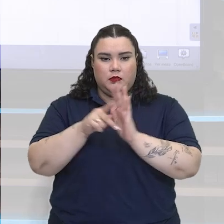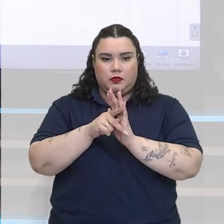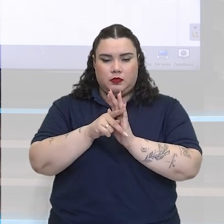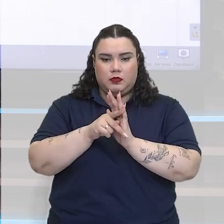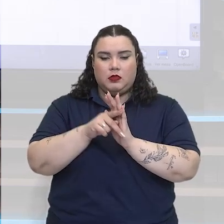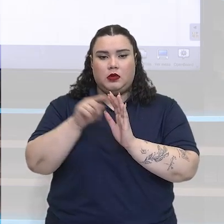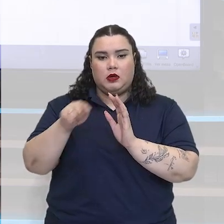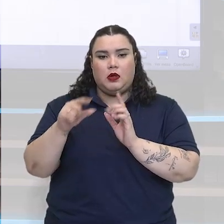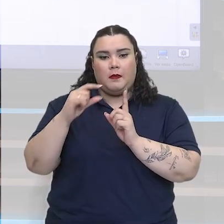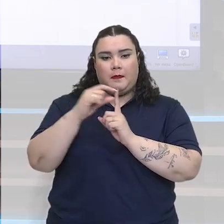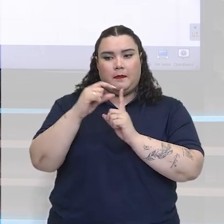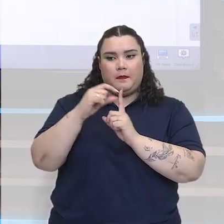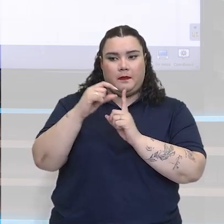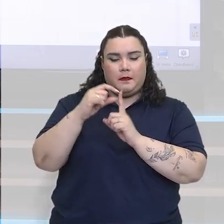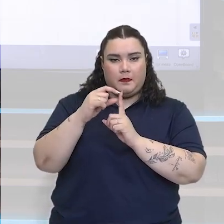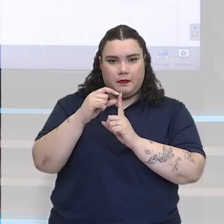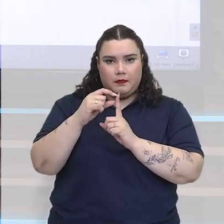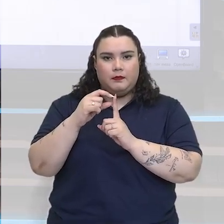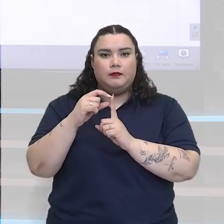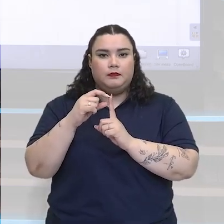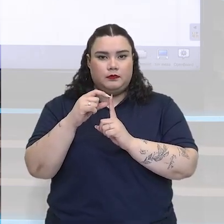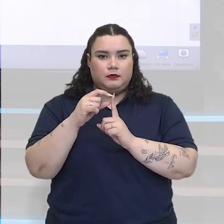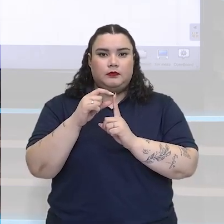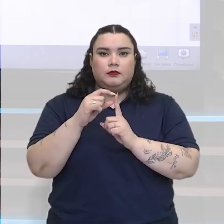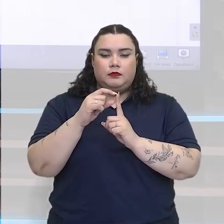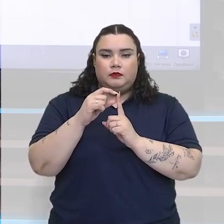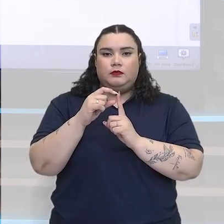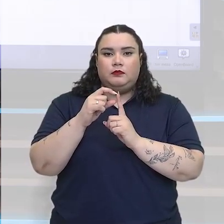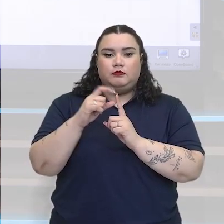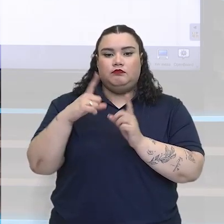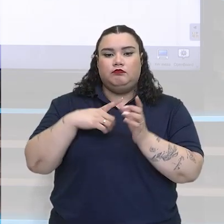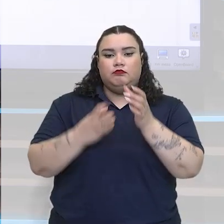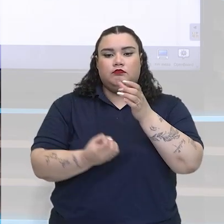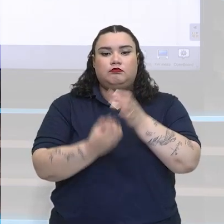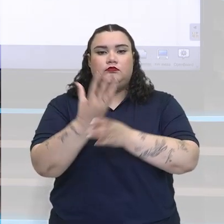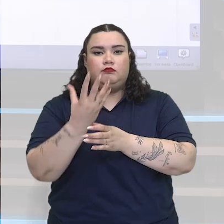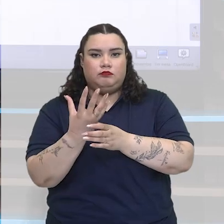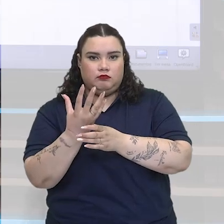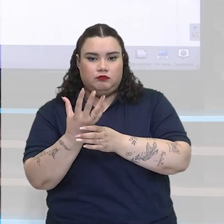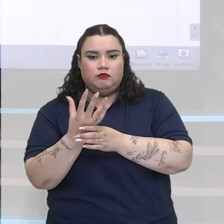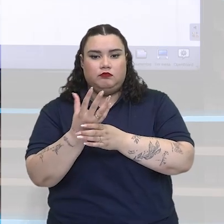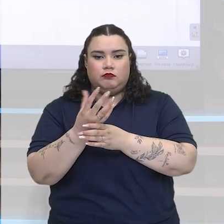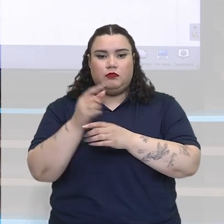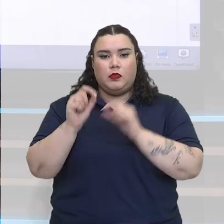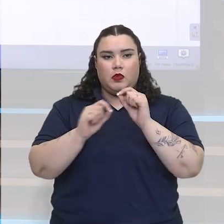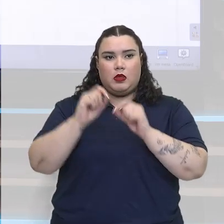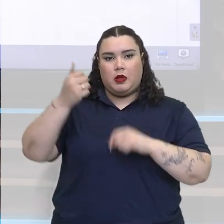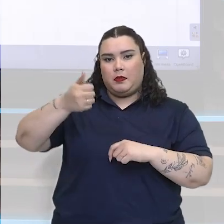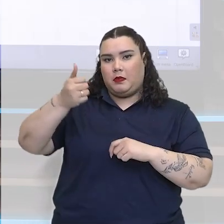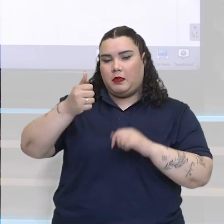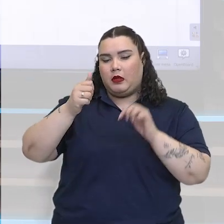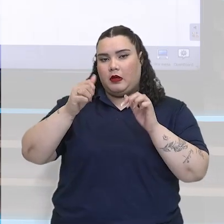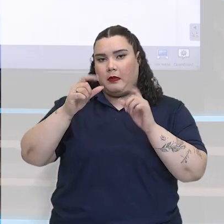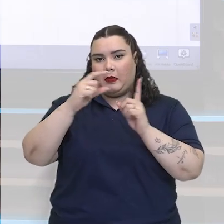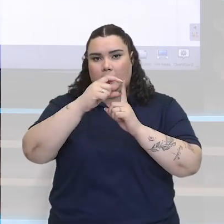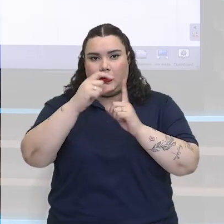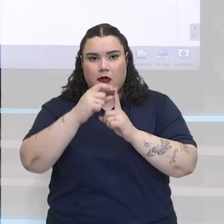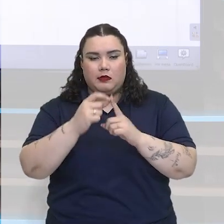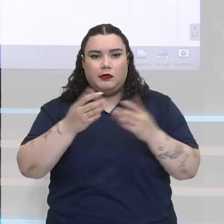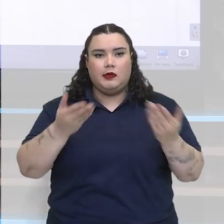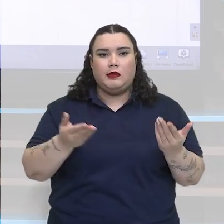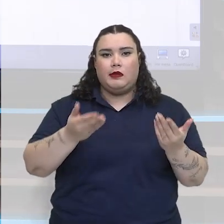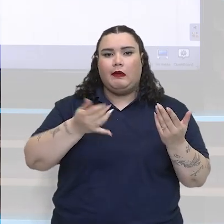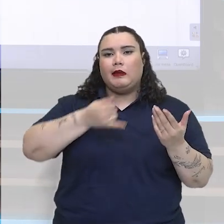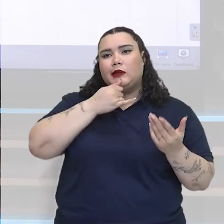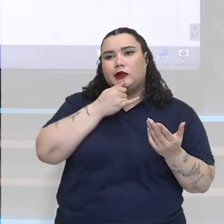derivação parasintética ou parassíntese. Foi o que aconteceu com a palavra entardecer,